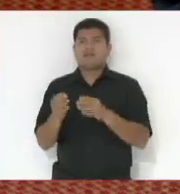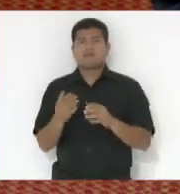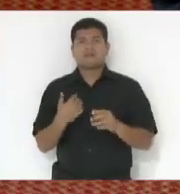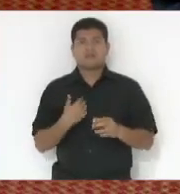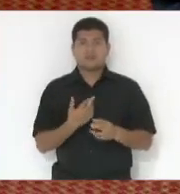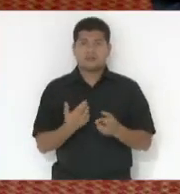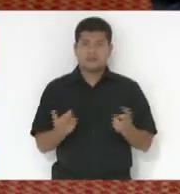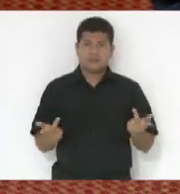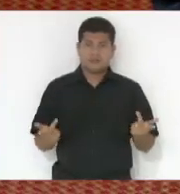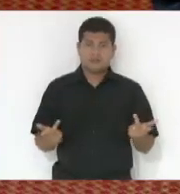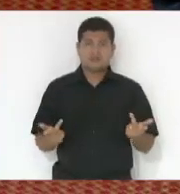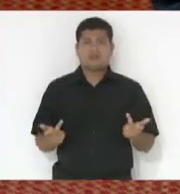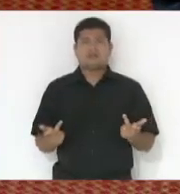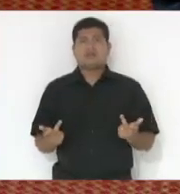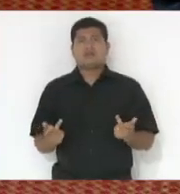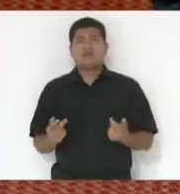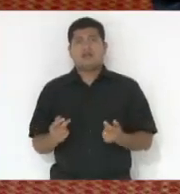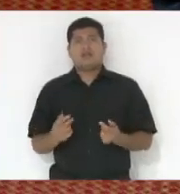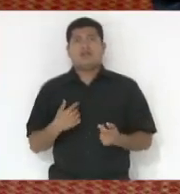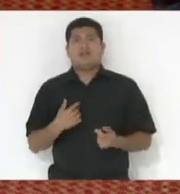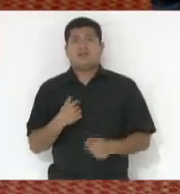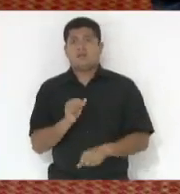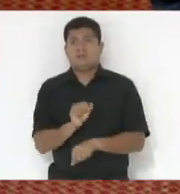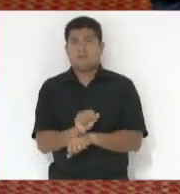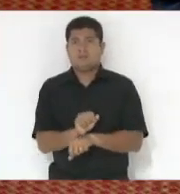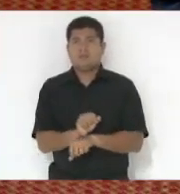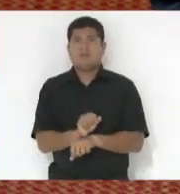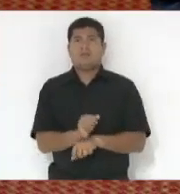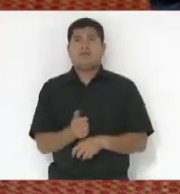cessam, na verdade, os efeitos